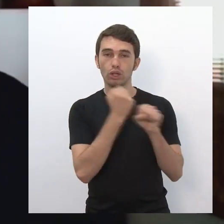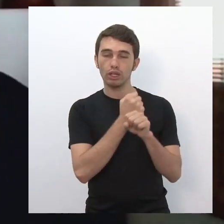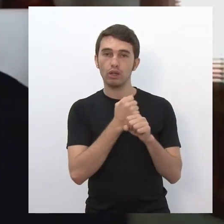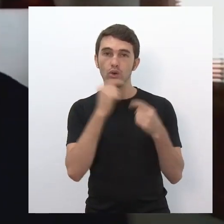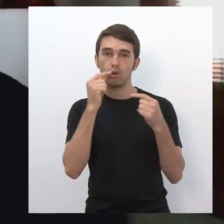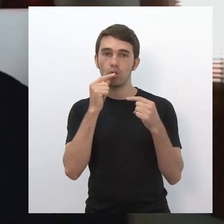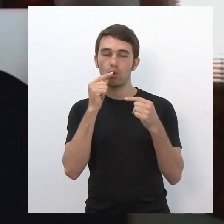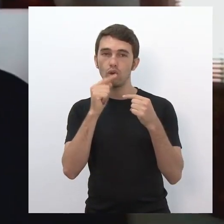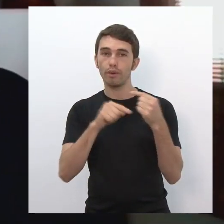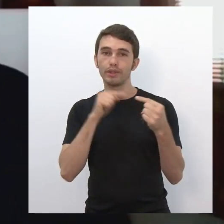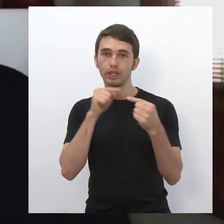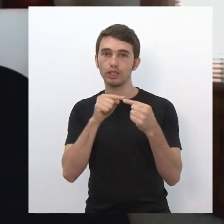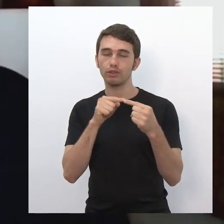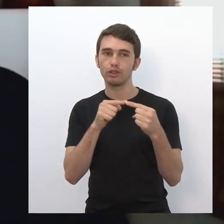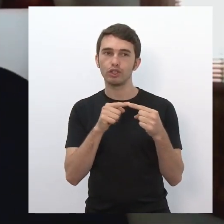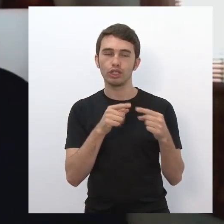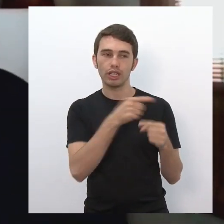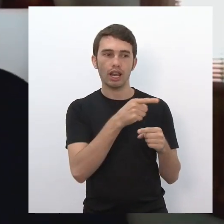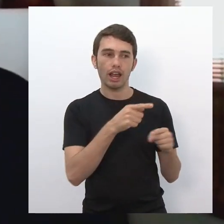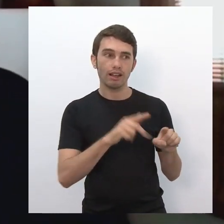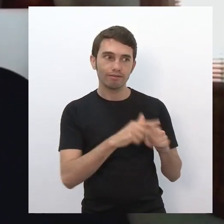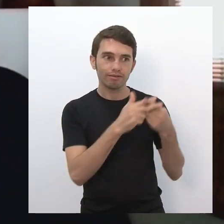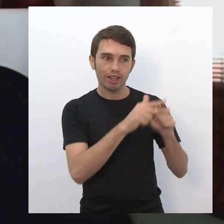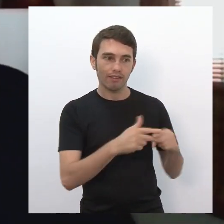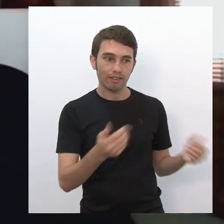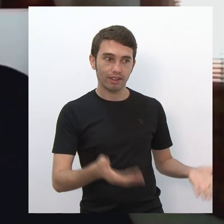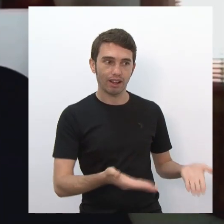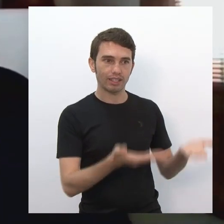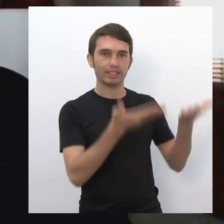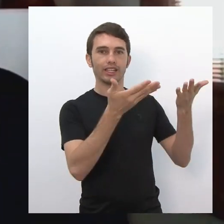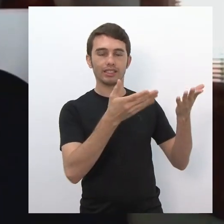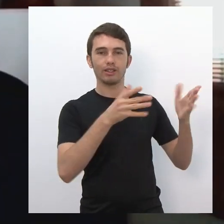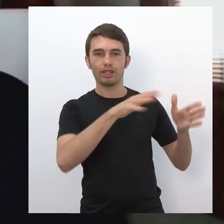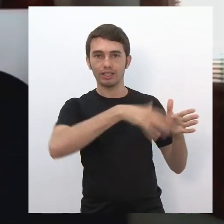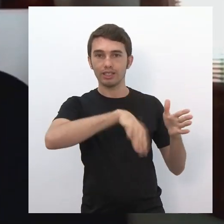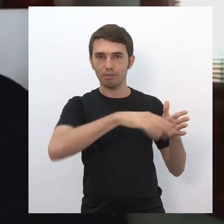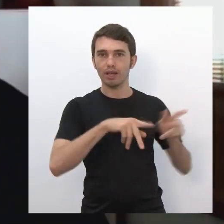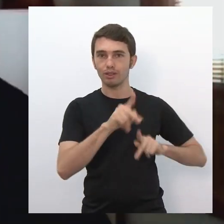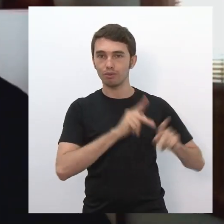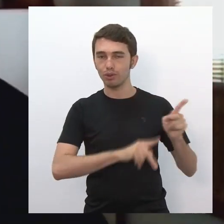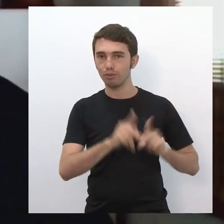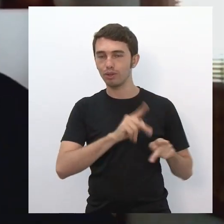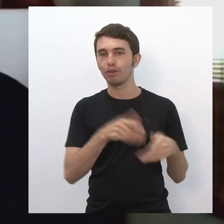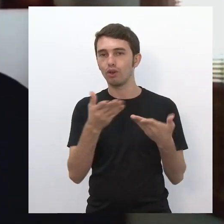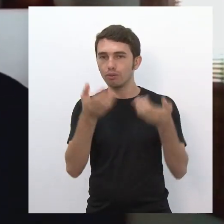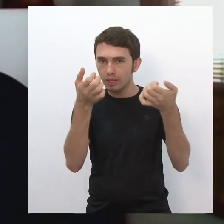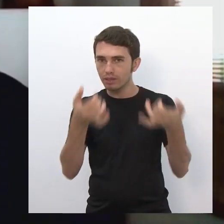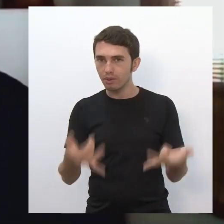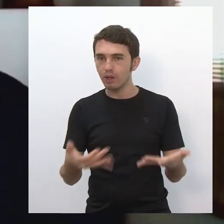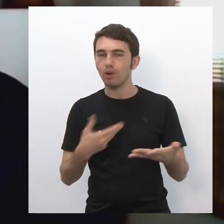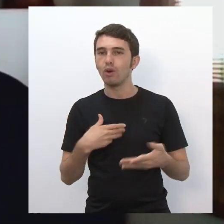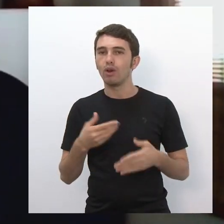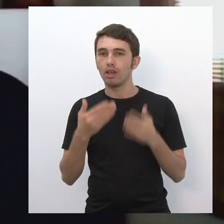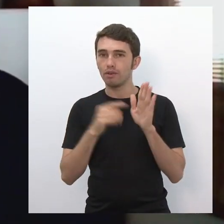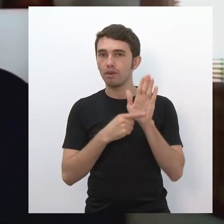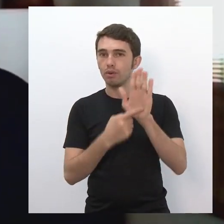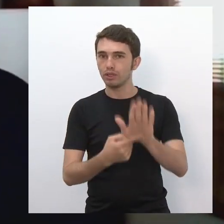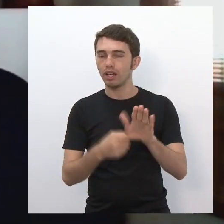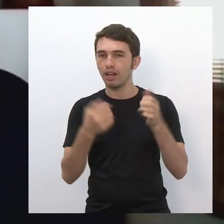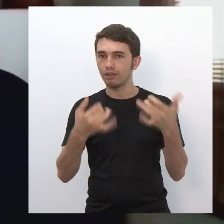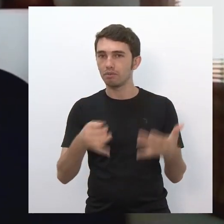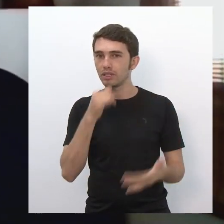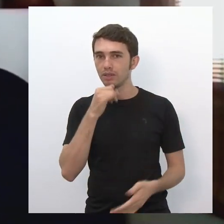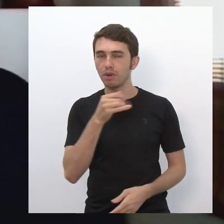de revitalização desses espaços públicos, né? Como você falou e como foi apresentado no vídeo, por exemplo, a Biblioteca